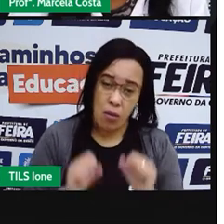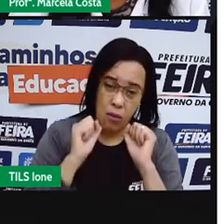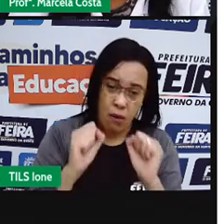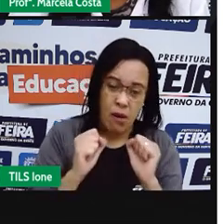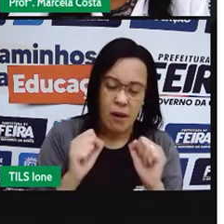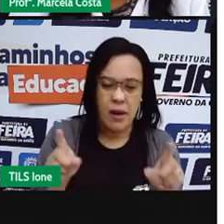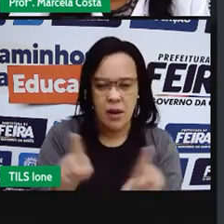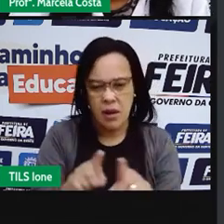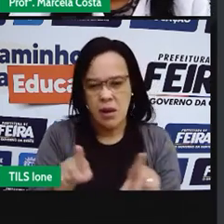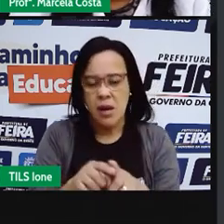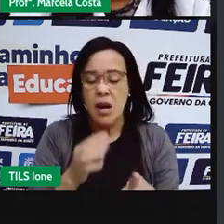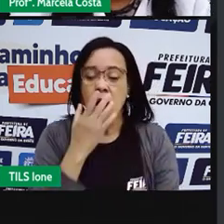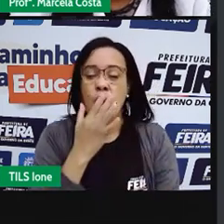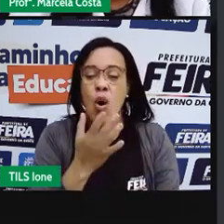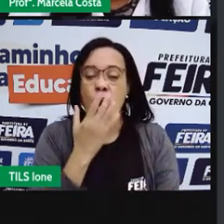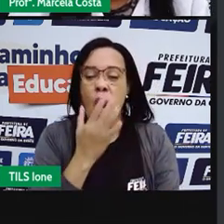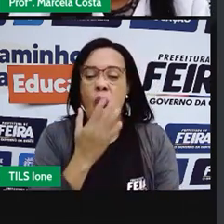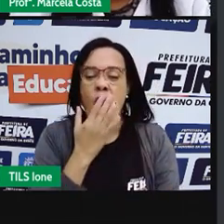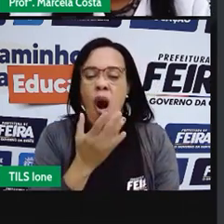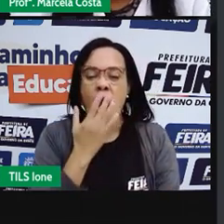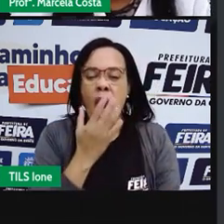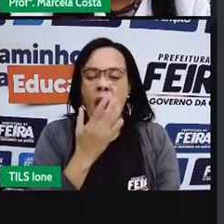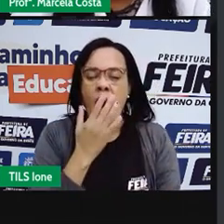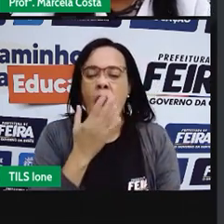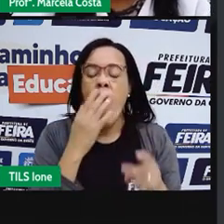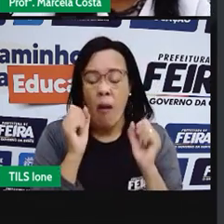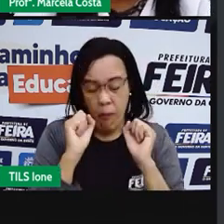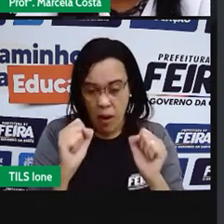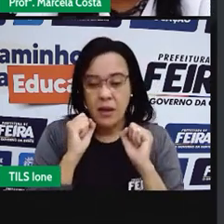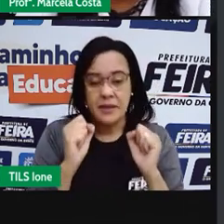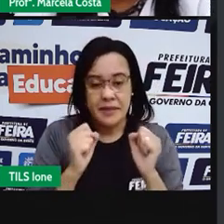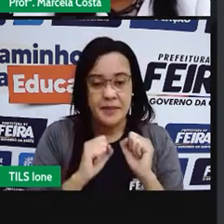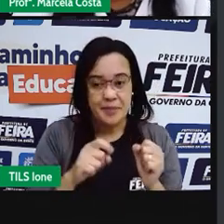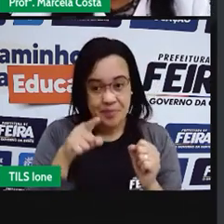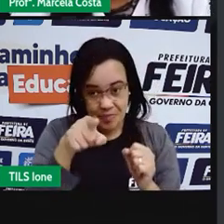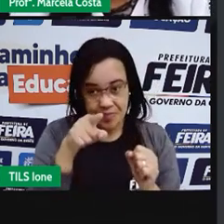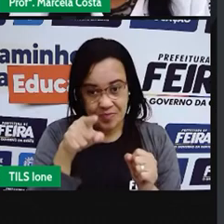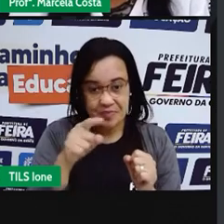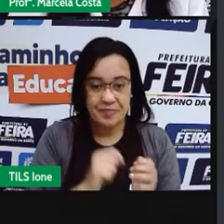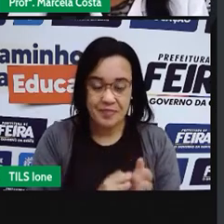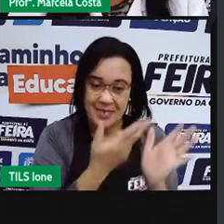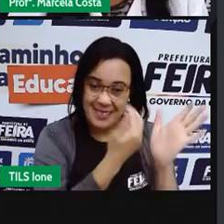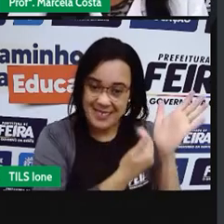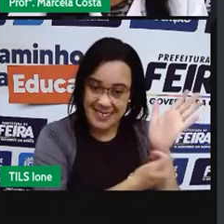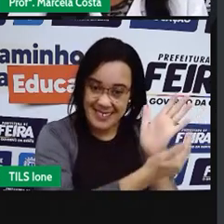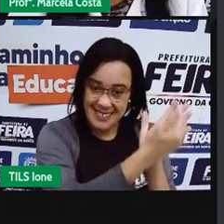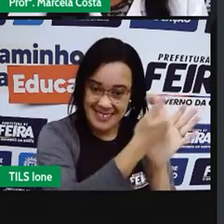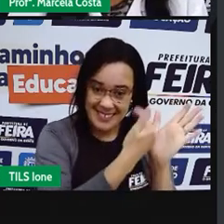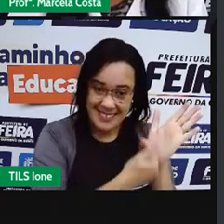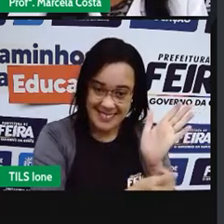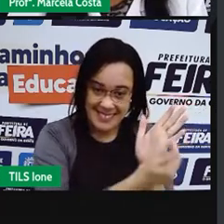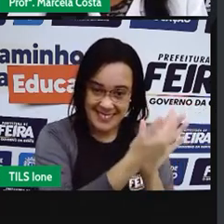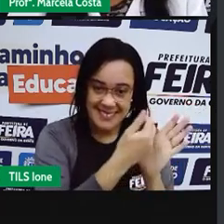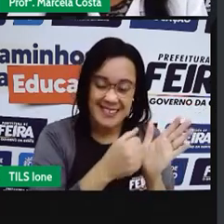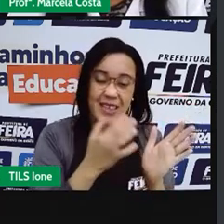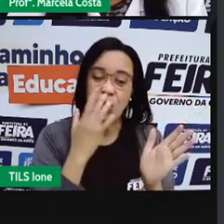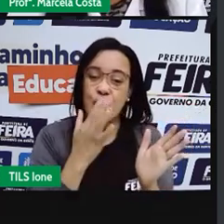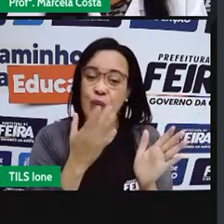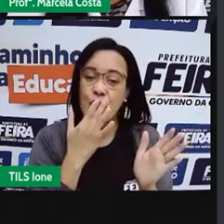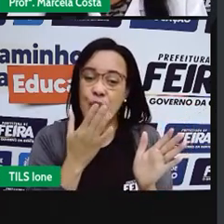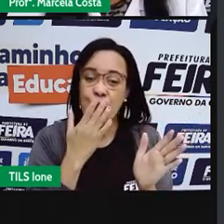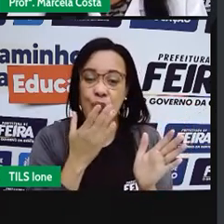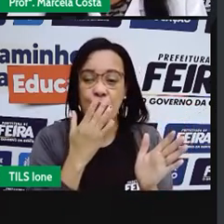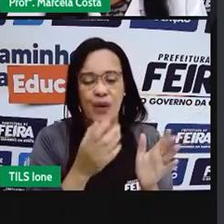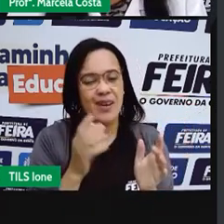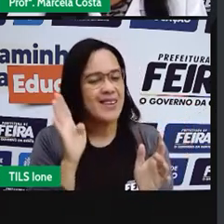para cores, e aí vai te mostrar o livro com imagens, onde você vai poder pintar o